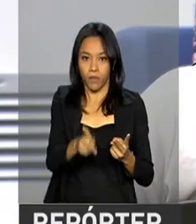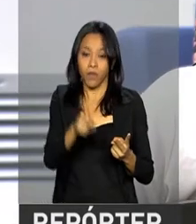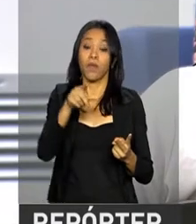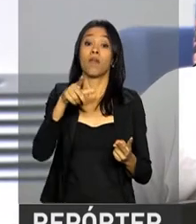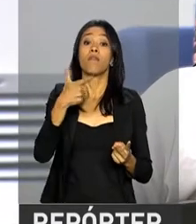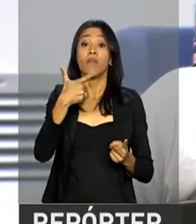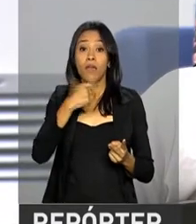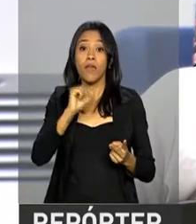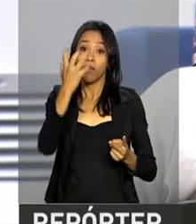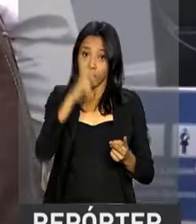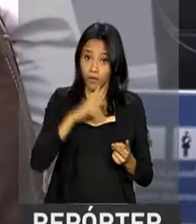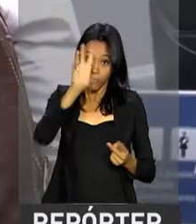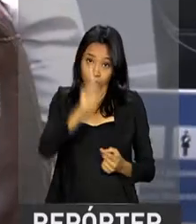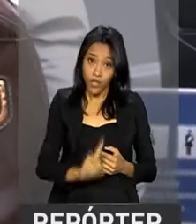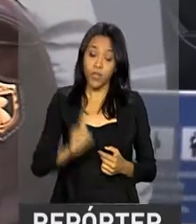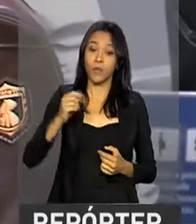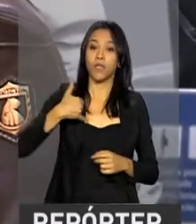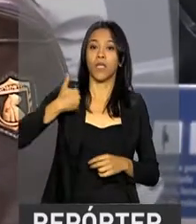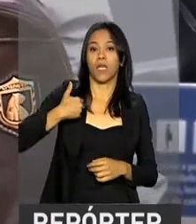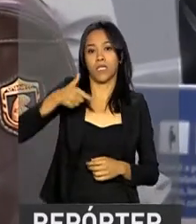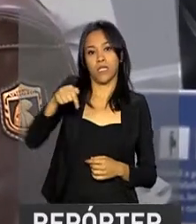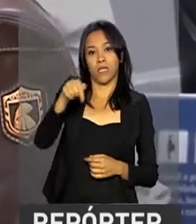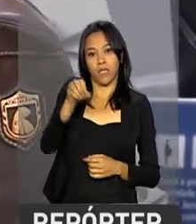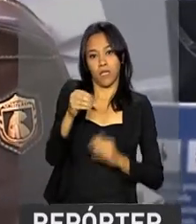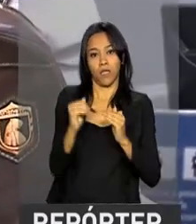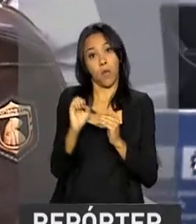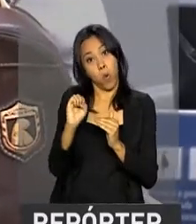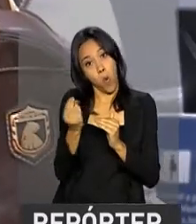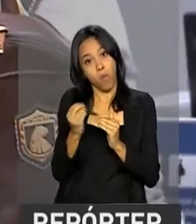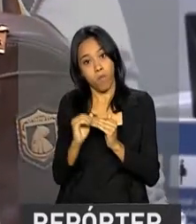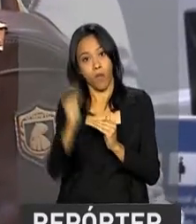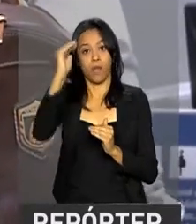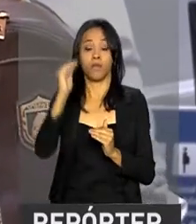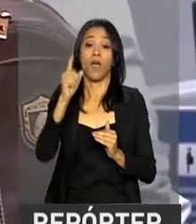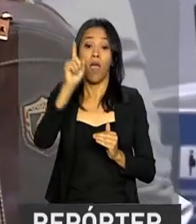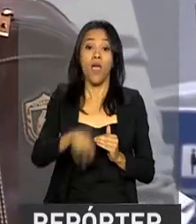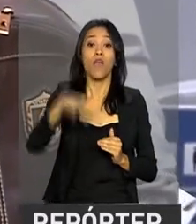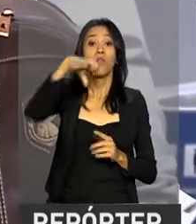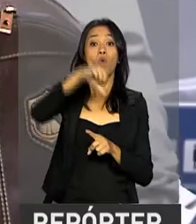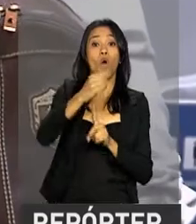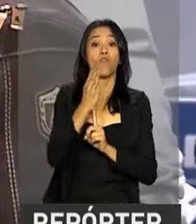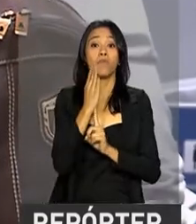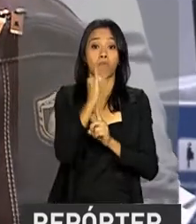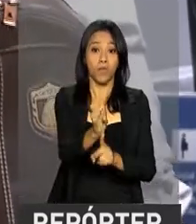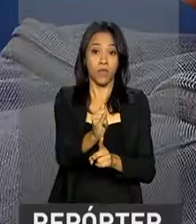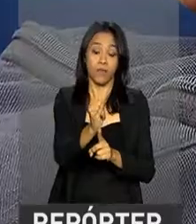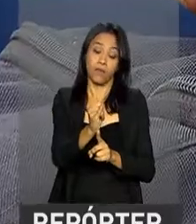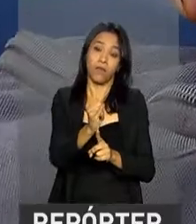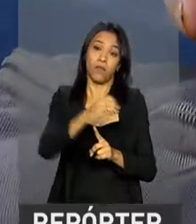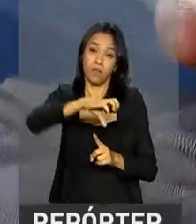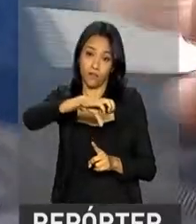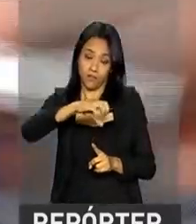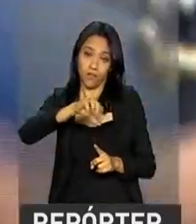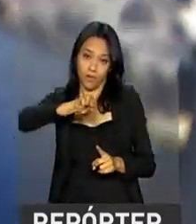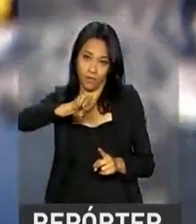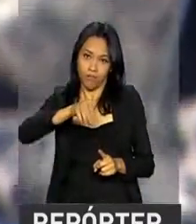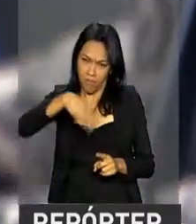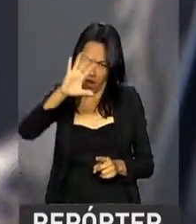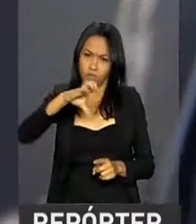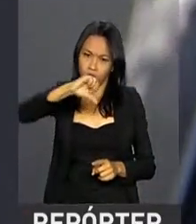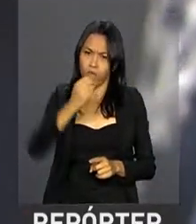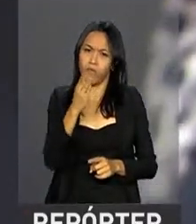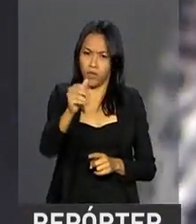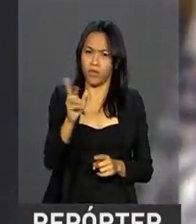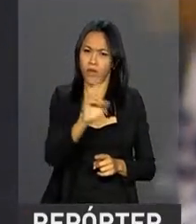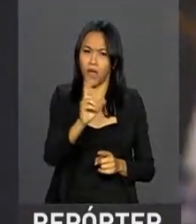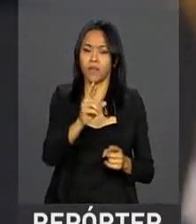com 70 anos ou mais só nesta fase são cerca de 9 bilhões e duzentos milhões de reais que serão disponibilizados